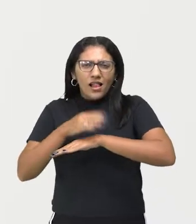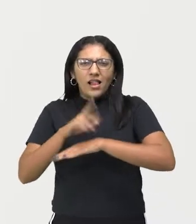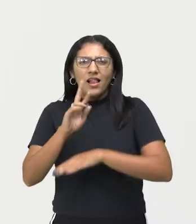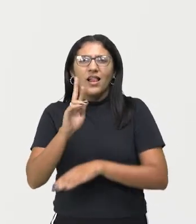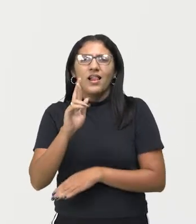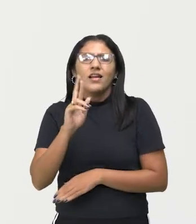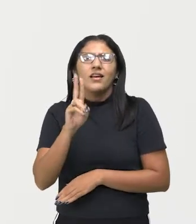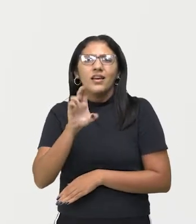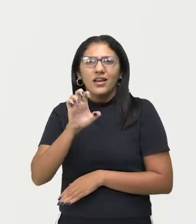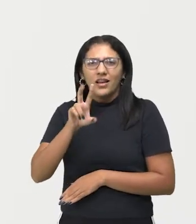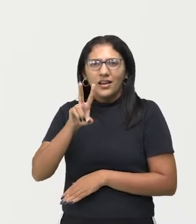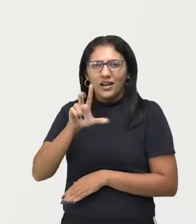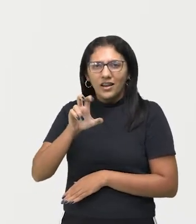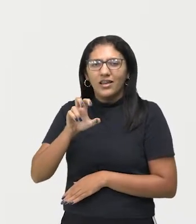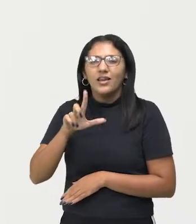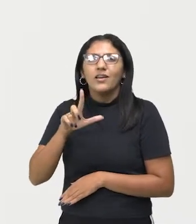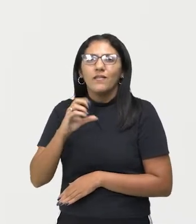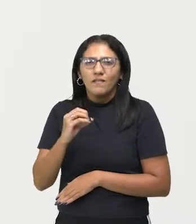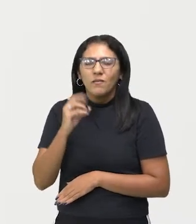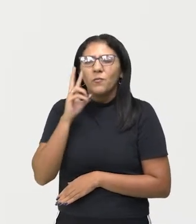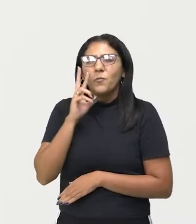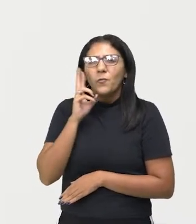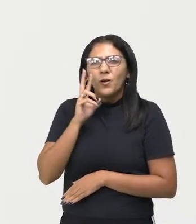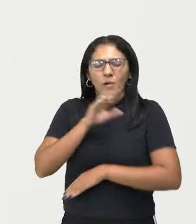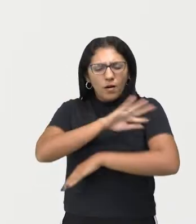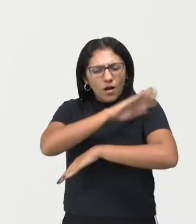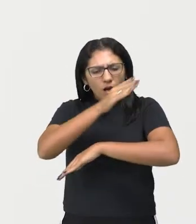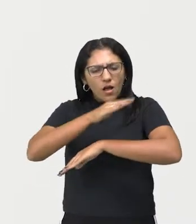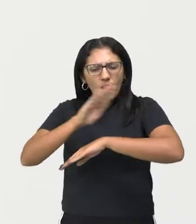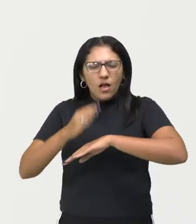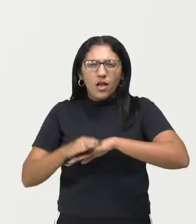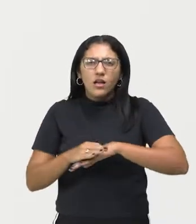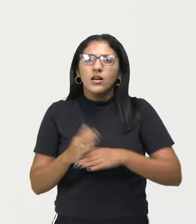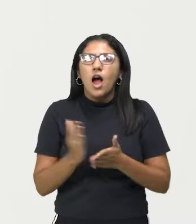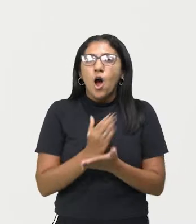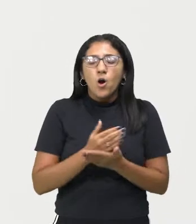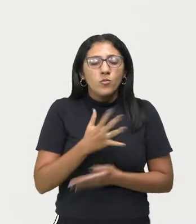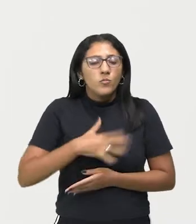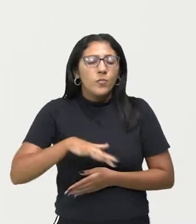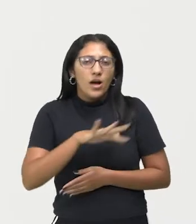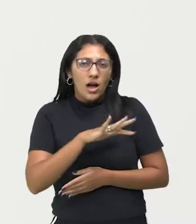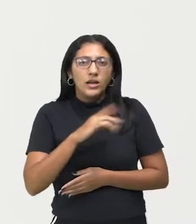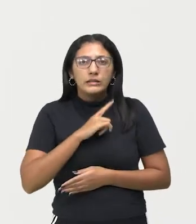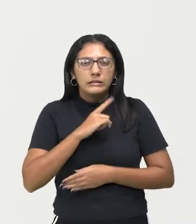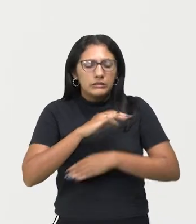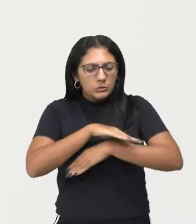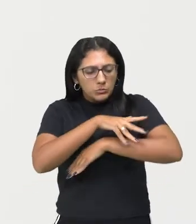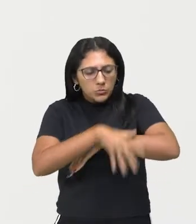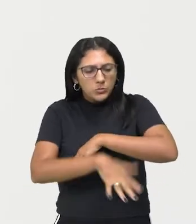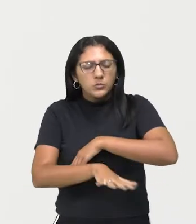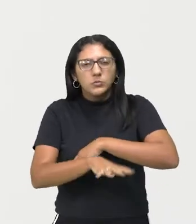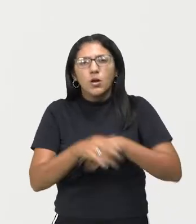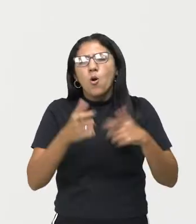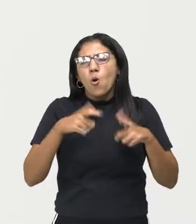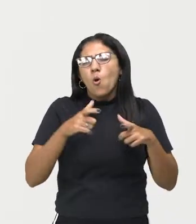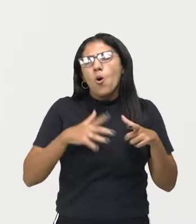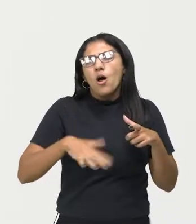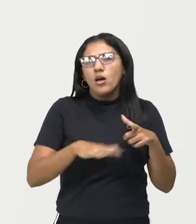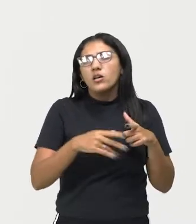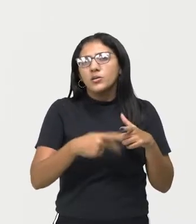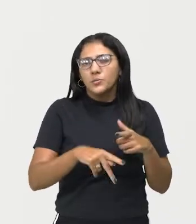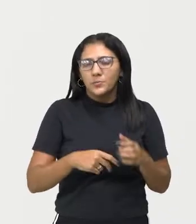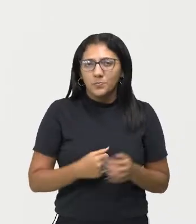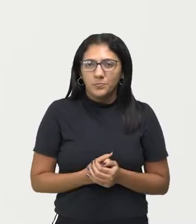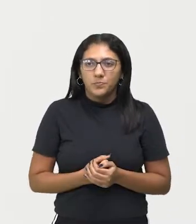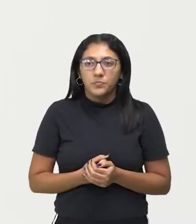hidrografia do Brasil, que é uma parte da Amazônia que vai ter essa declividade. E onde é que está essa região? Perto